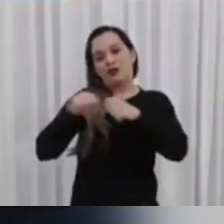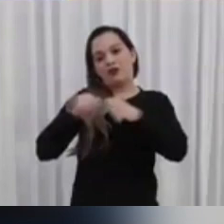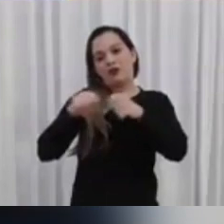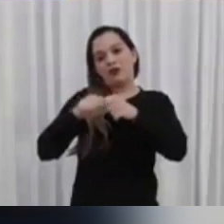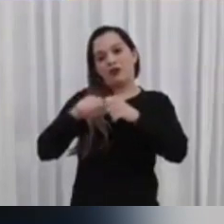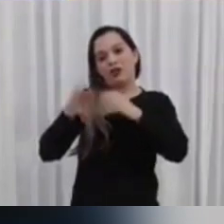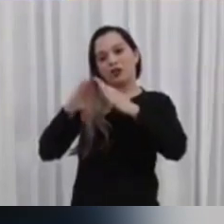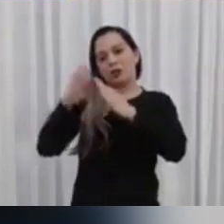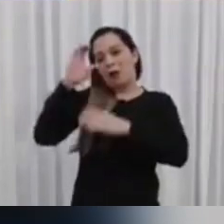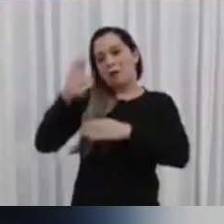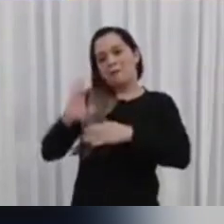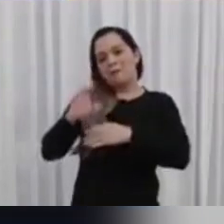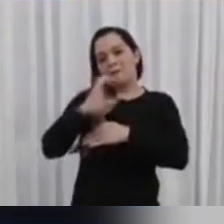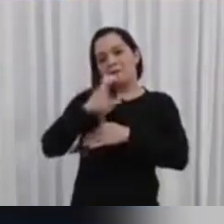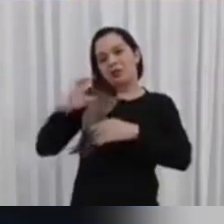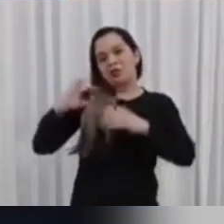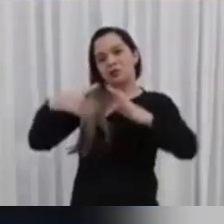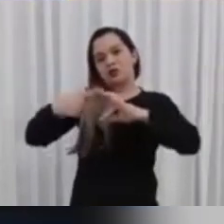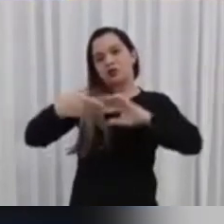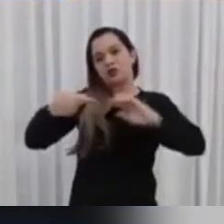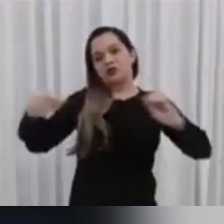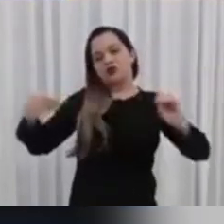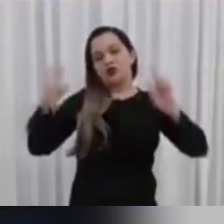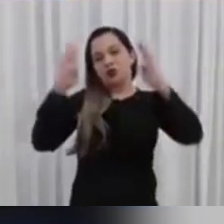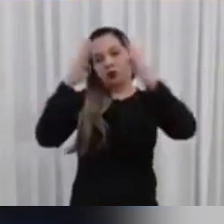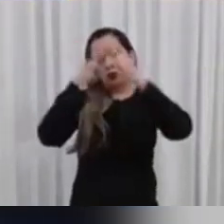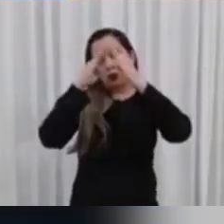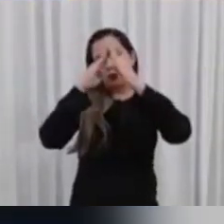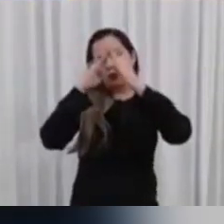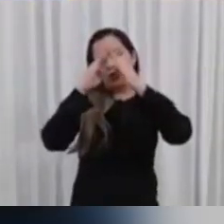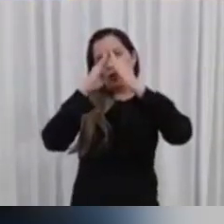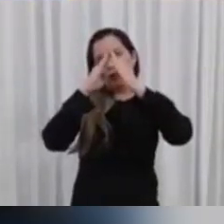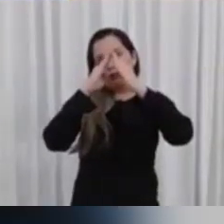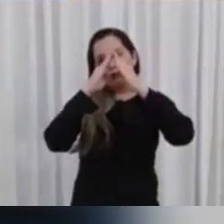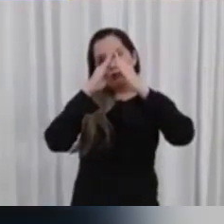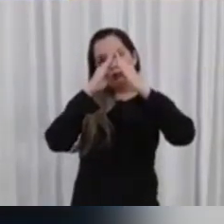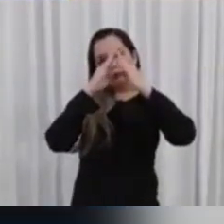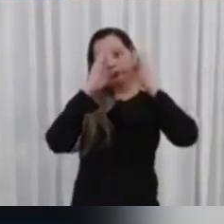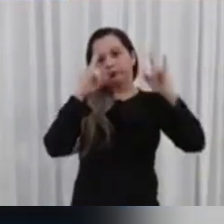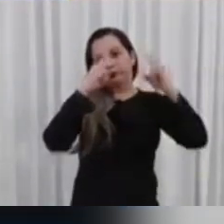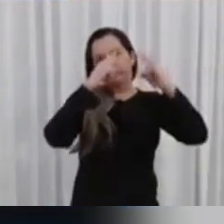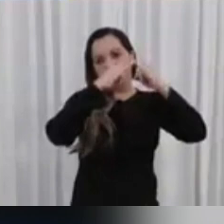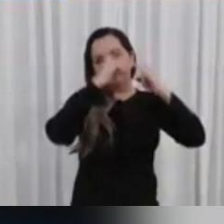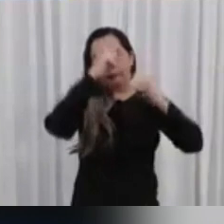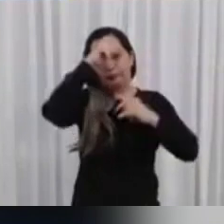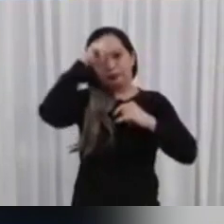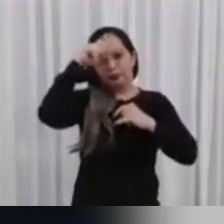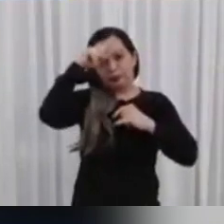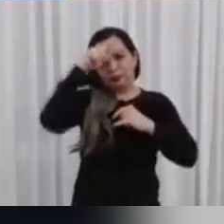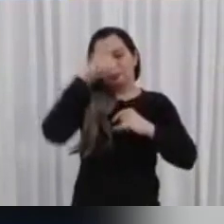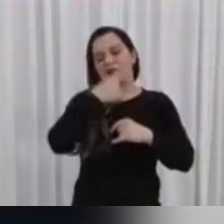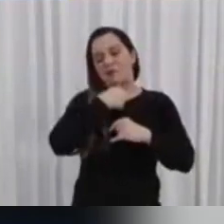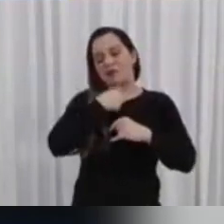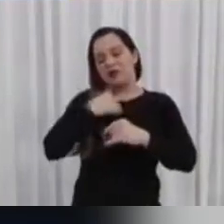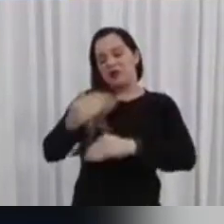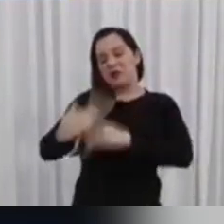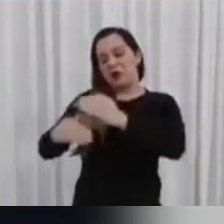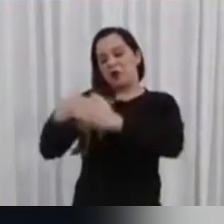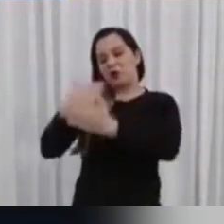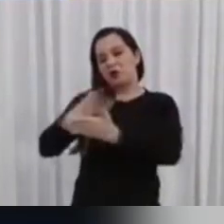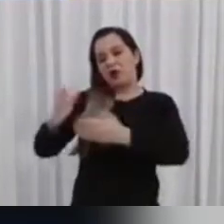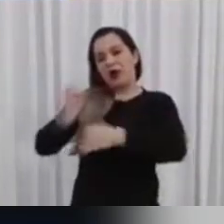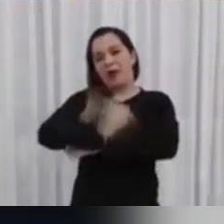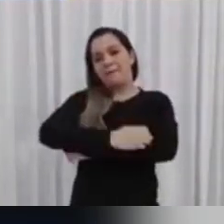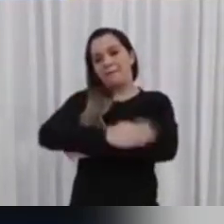que, no meu ver, não era o momento para fechar o hospital de campanha. Para mim, era para continuar aberto, pelo menos